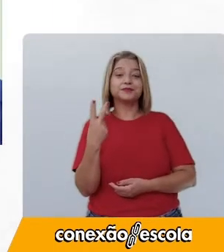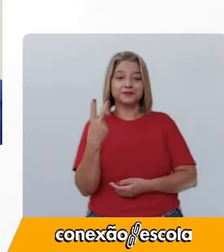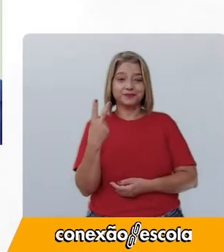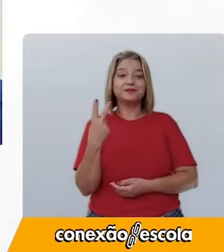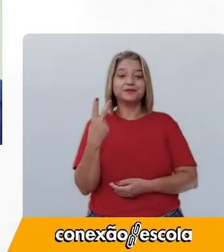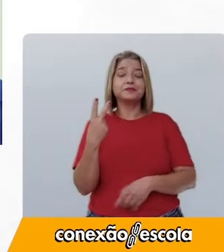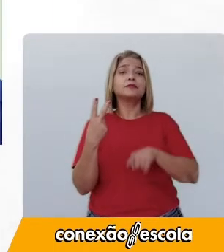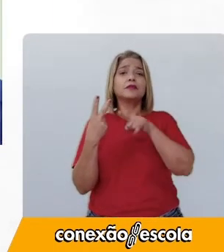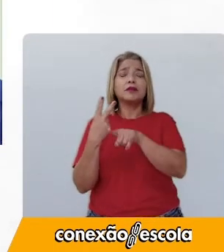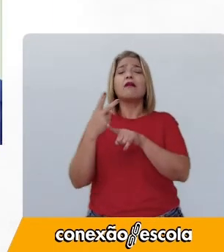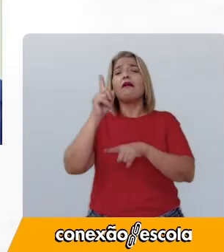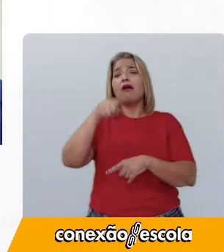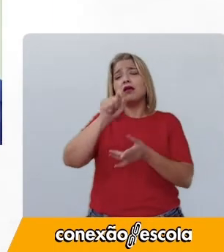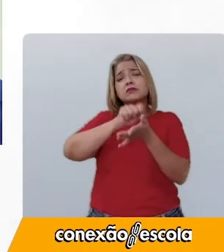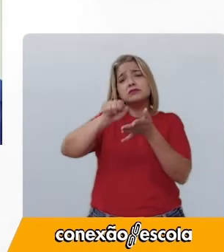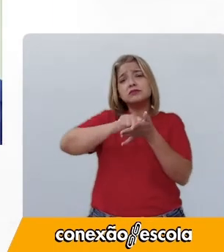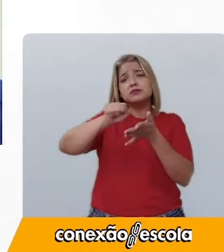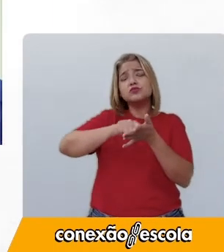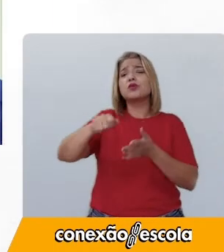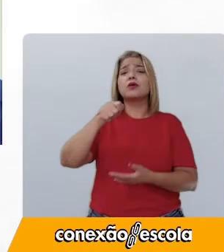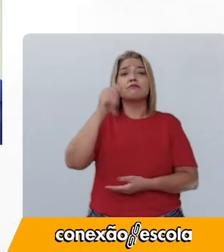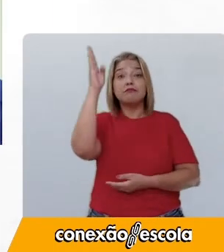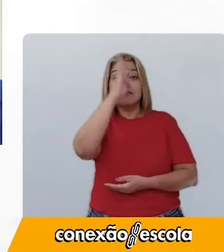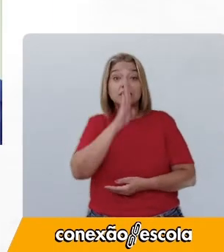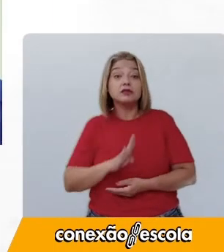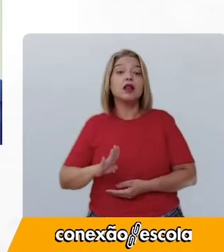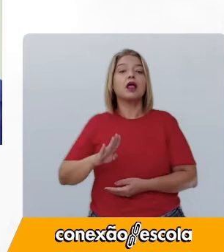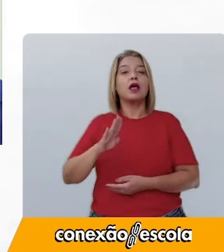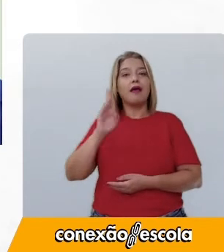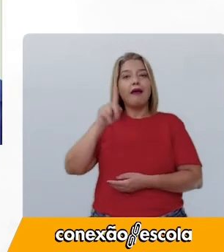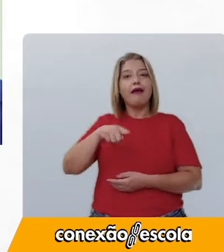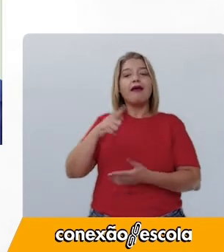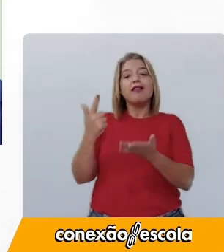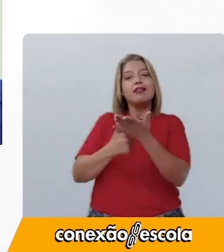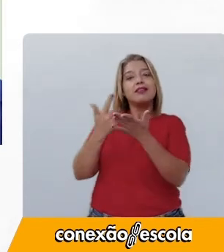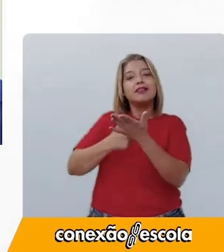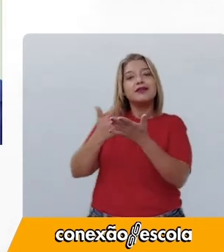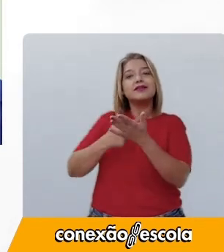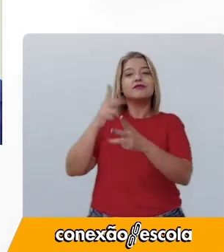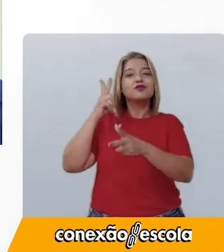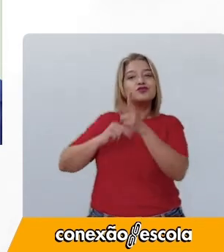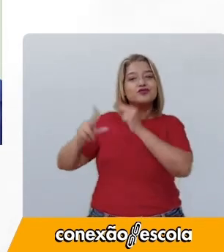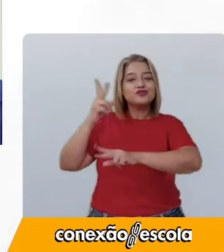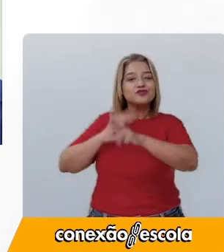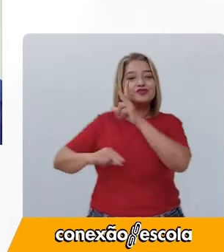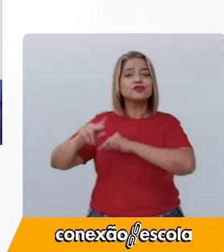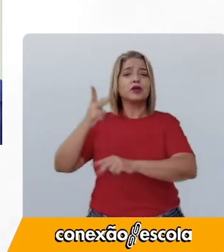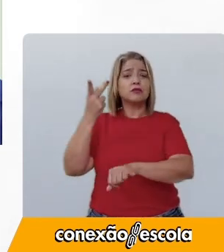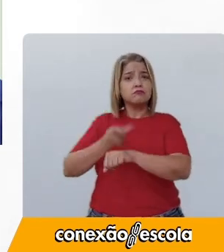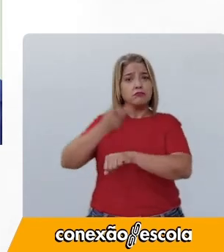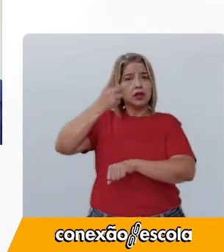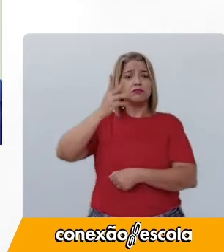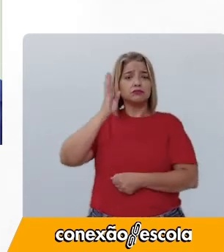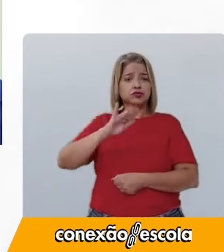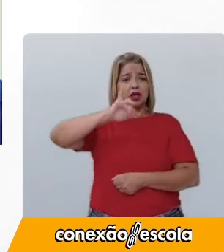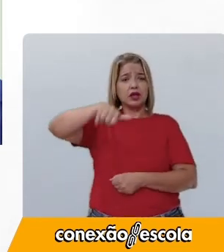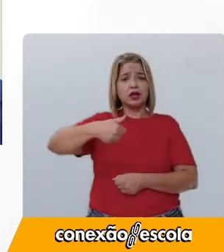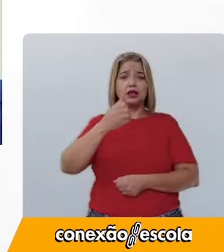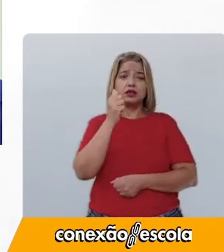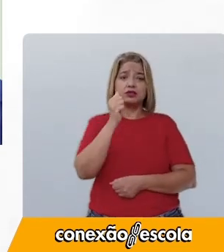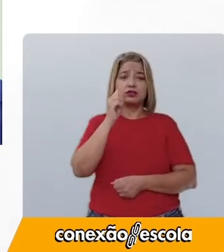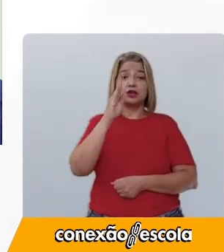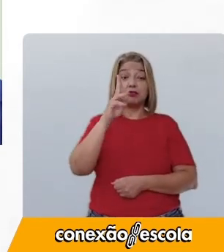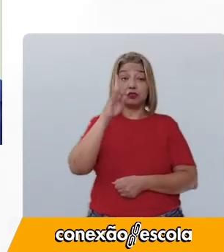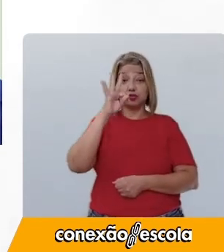1942 e é um escritor brasileiro de livros infanto-juvenis. Ele recebeu o prêmio Jabuti da Câmara Brasileira